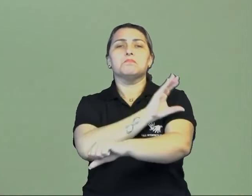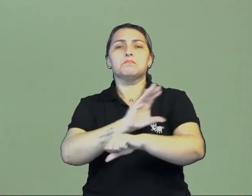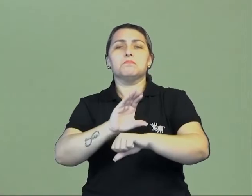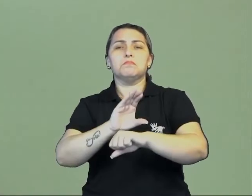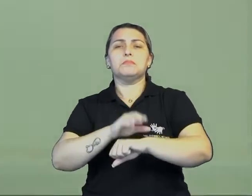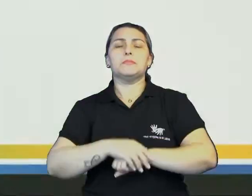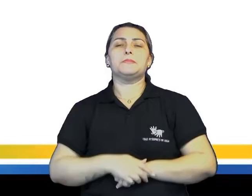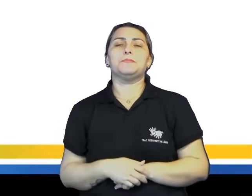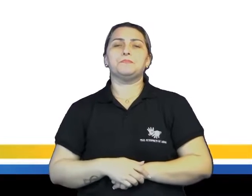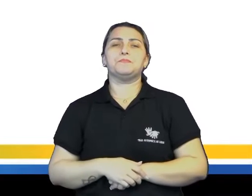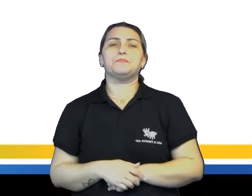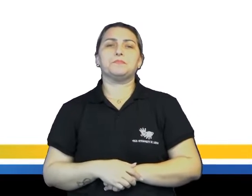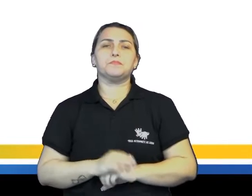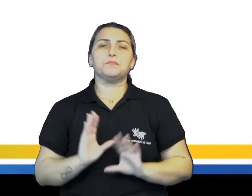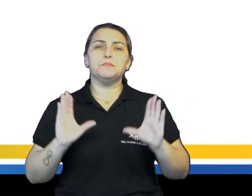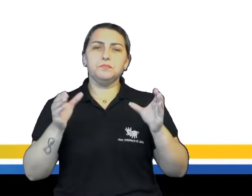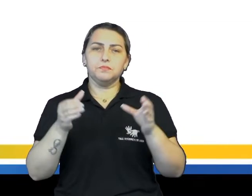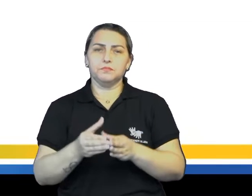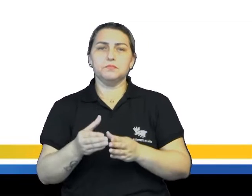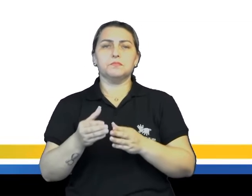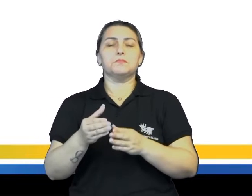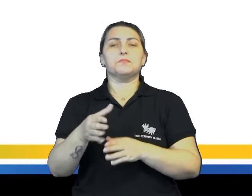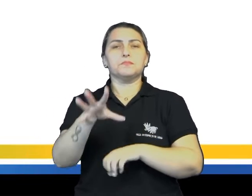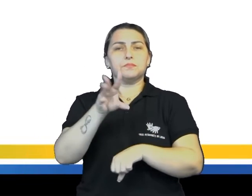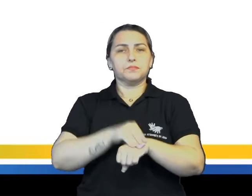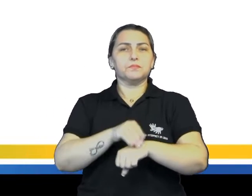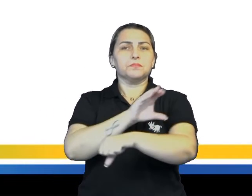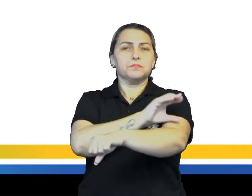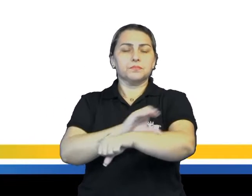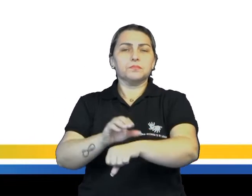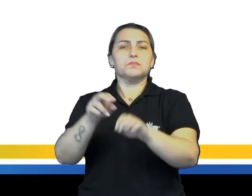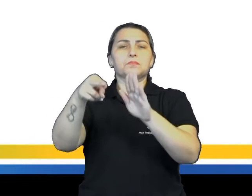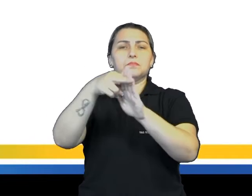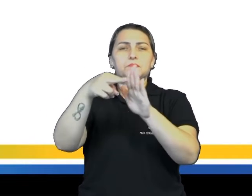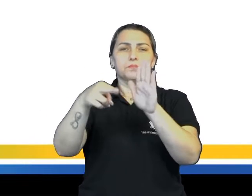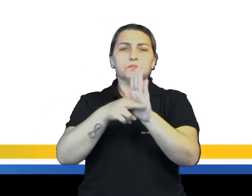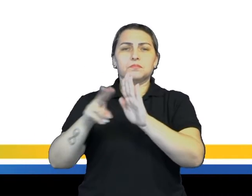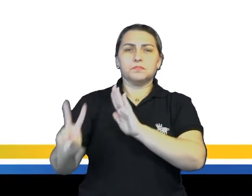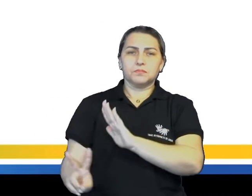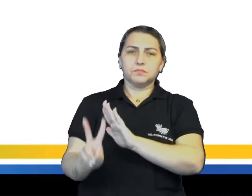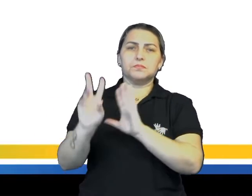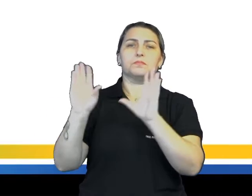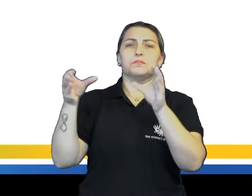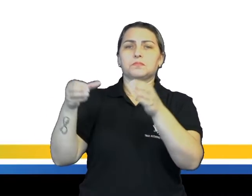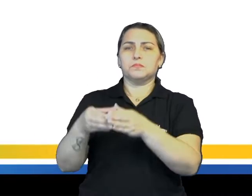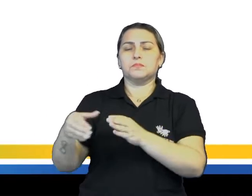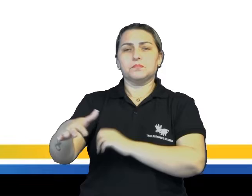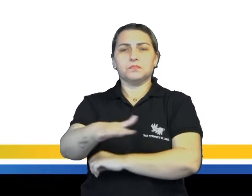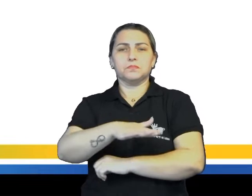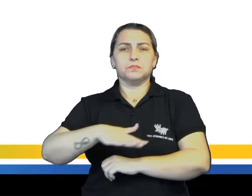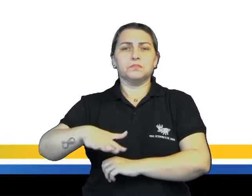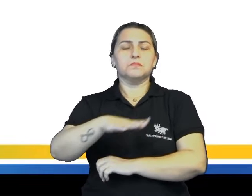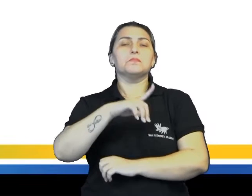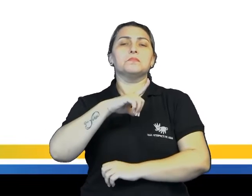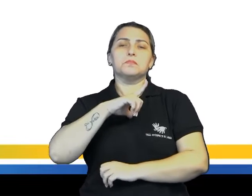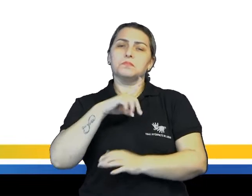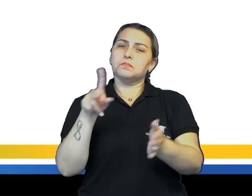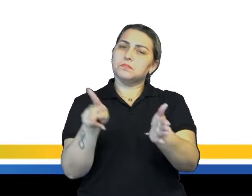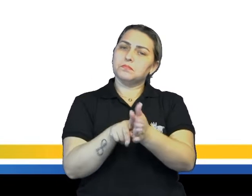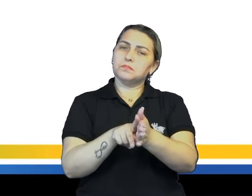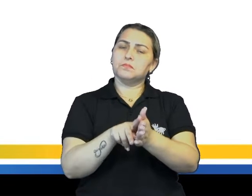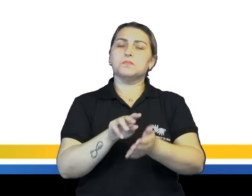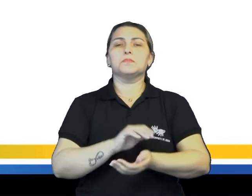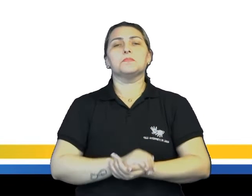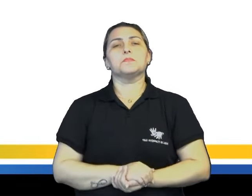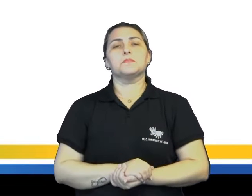lá, definição. É um conjunto de conhecimentos, costumes, normas e valores de um grupo ou que uma sociedade ou um grupo